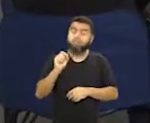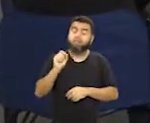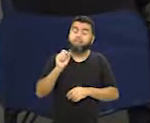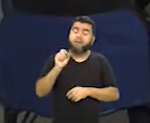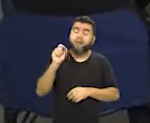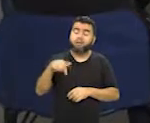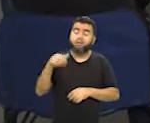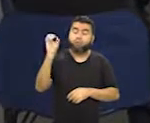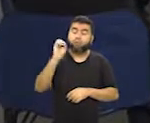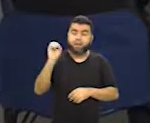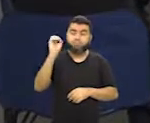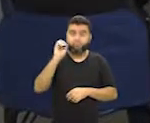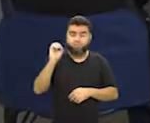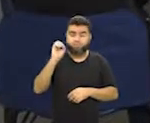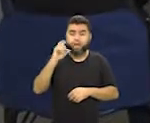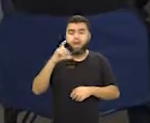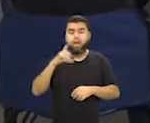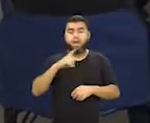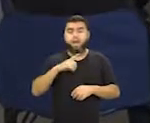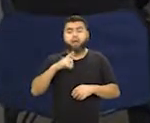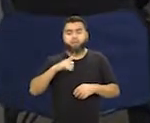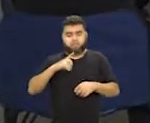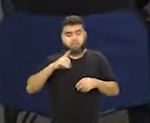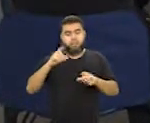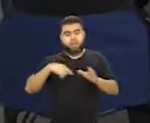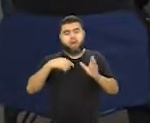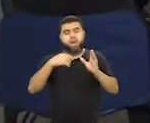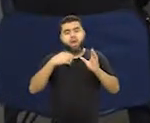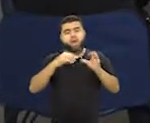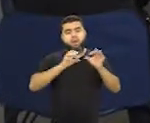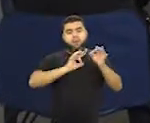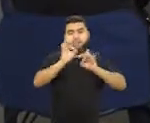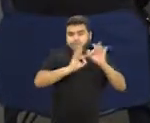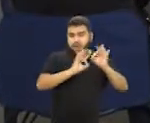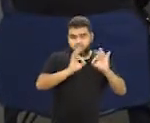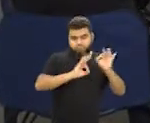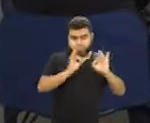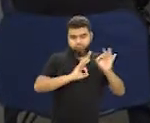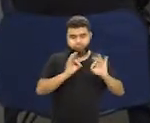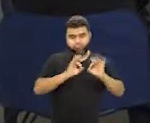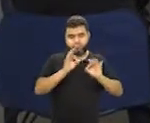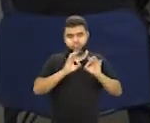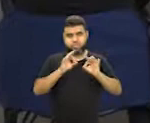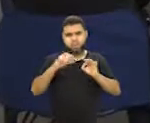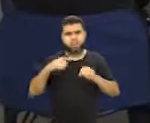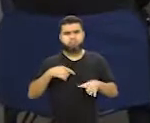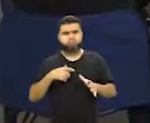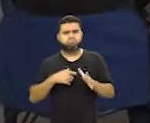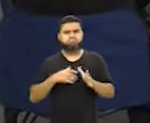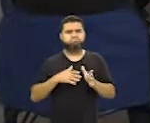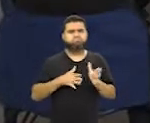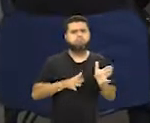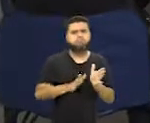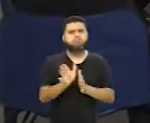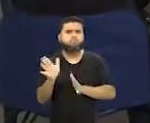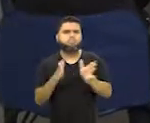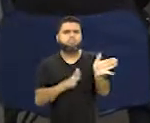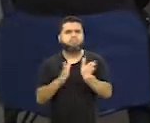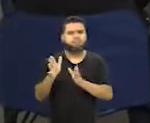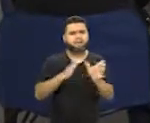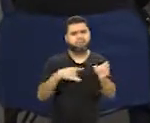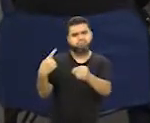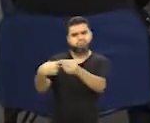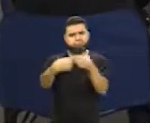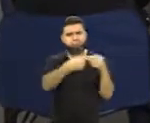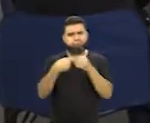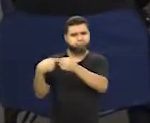lembrando que a gente em Osasco já aprovou o Plano de Mobilidade Urbana. Então todos esses planos, eles só vêm